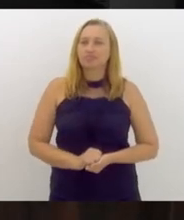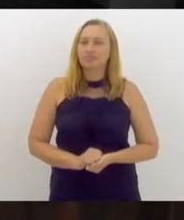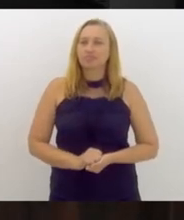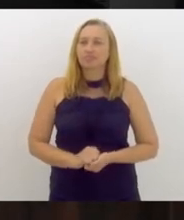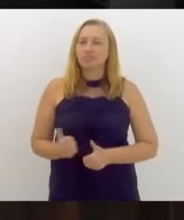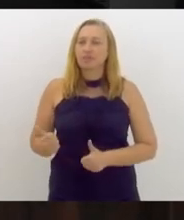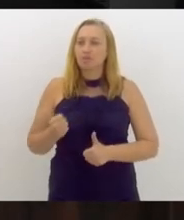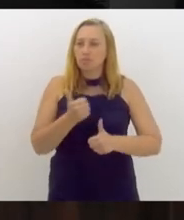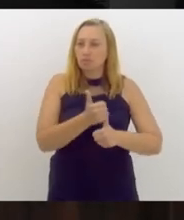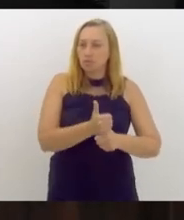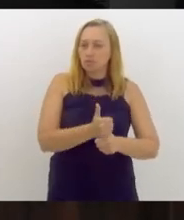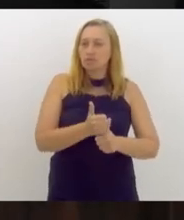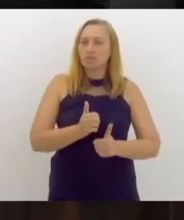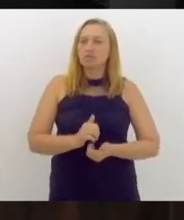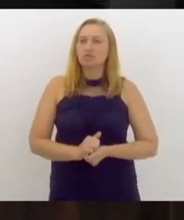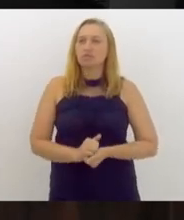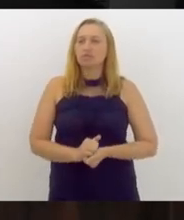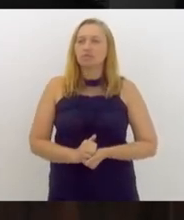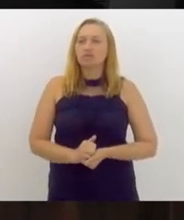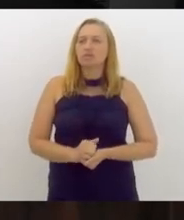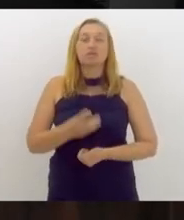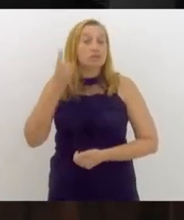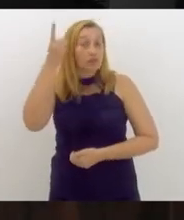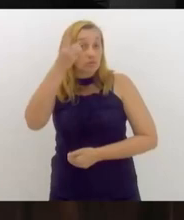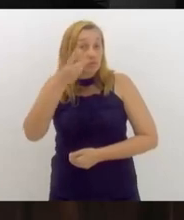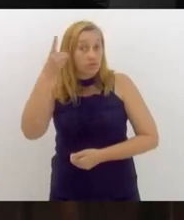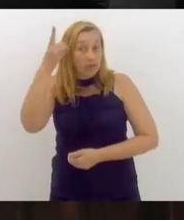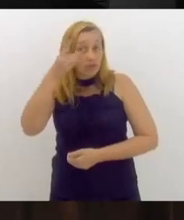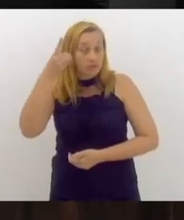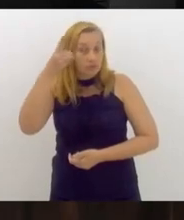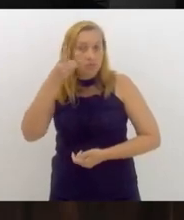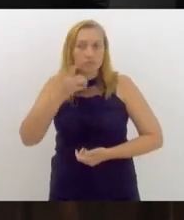posse ao nobre deputado,